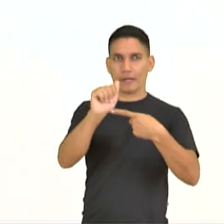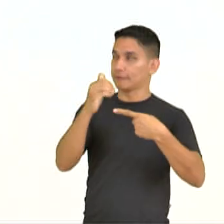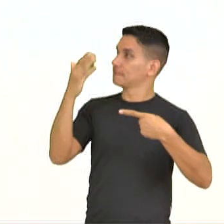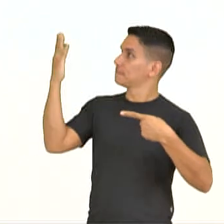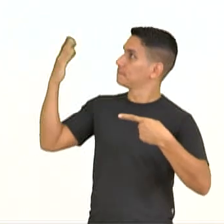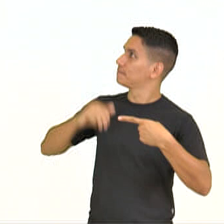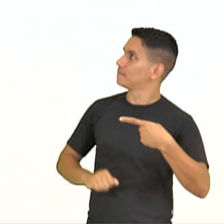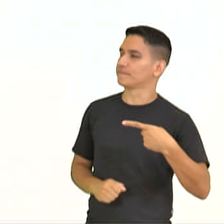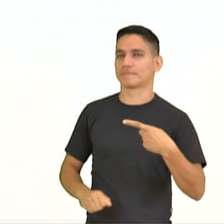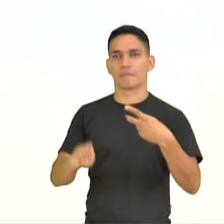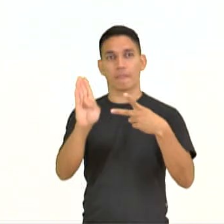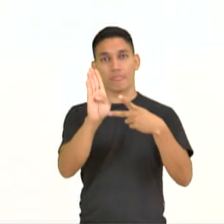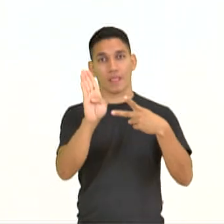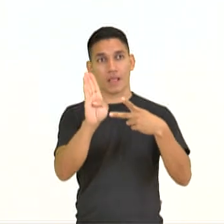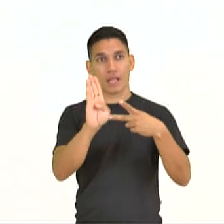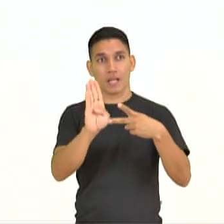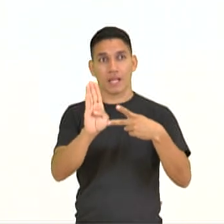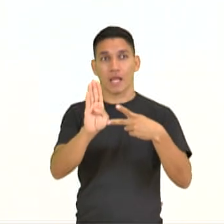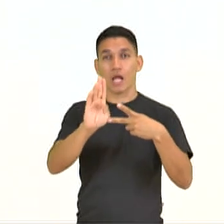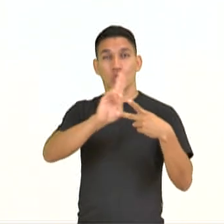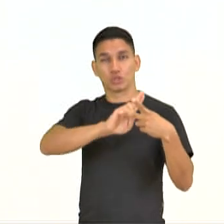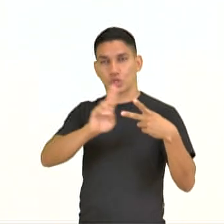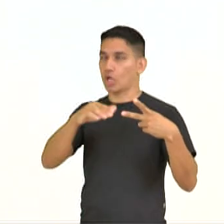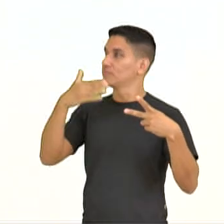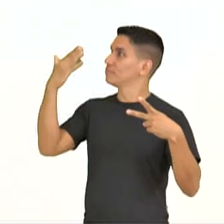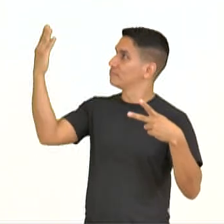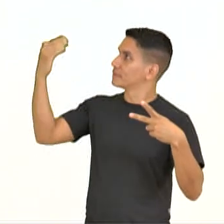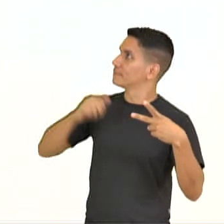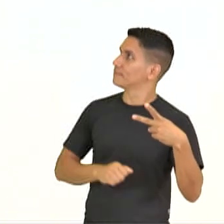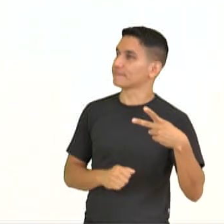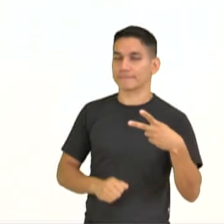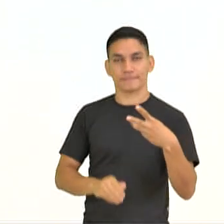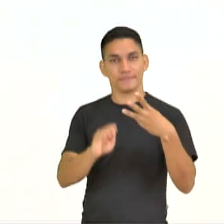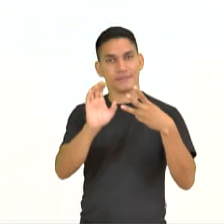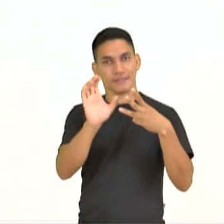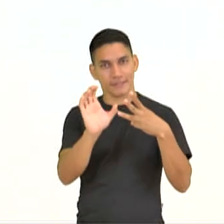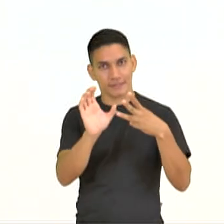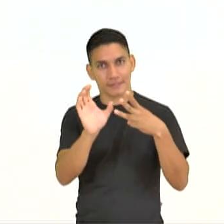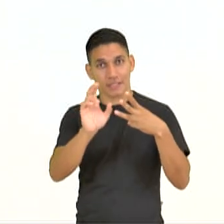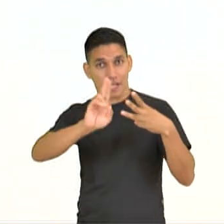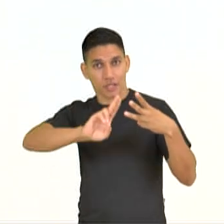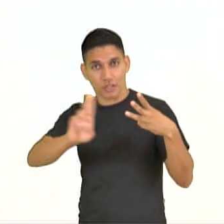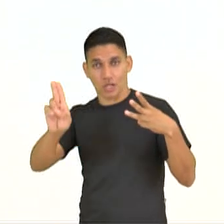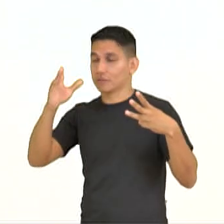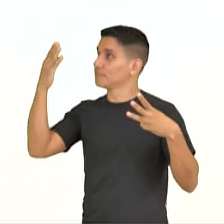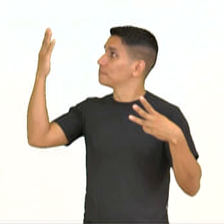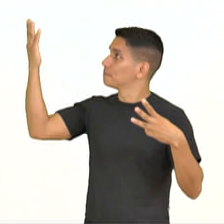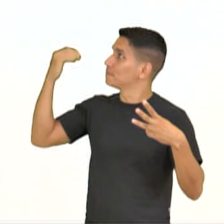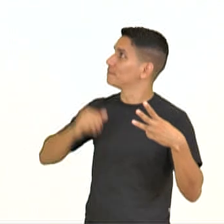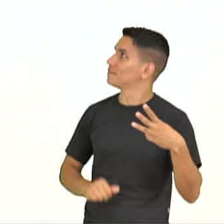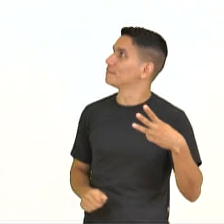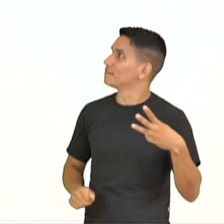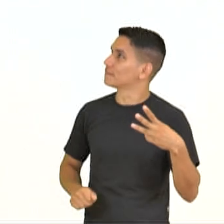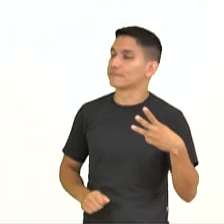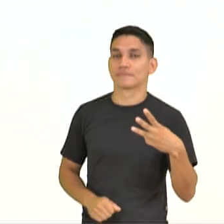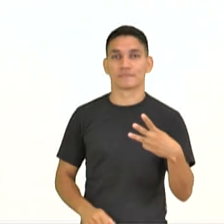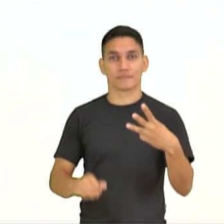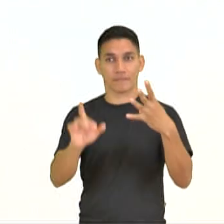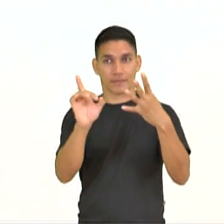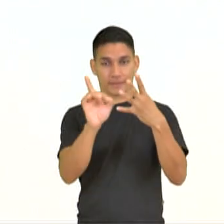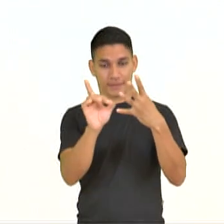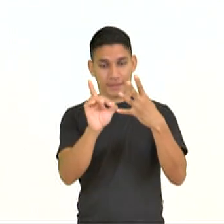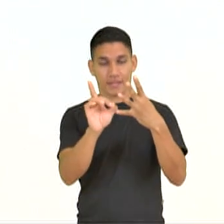pezinho. B. Anu, milonga e rancheira. C. Xote, polonais e pau de